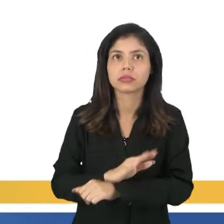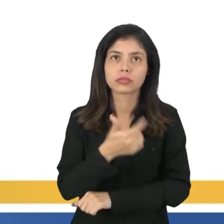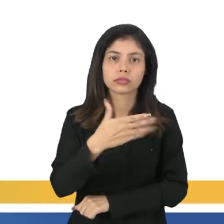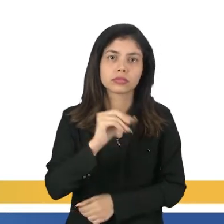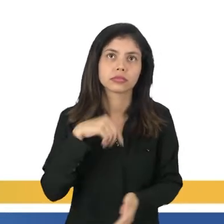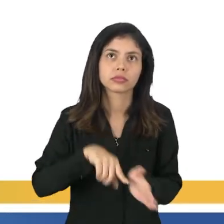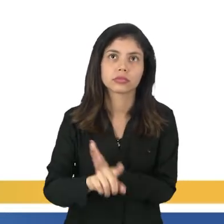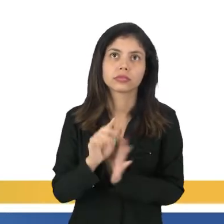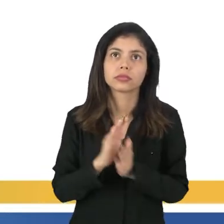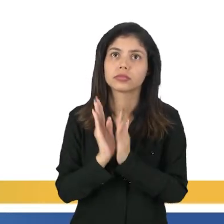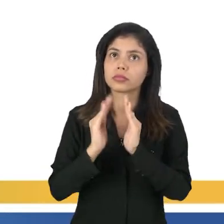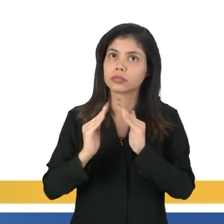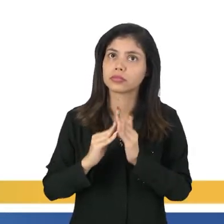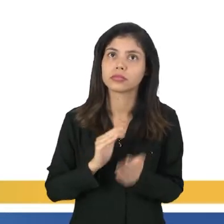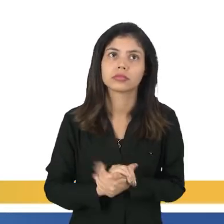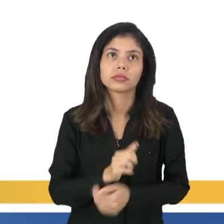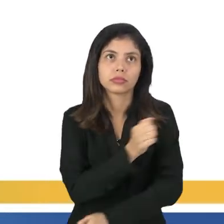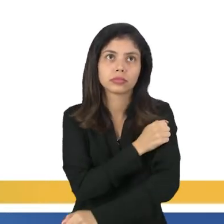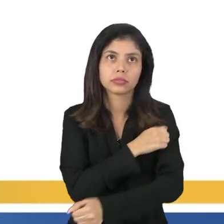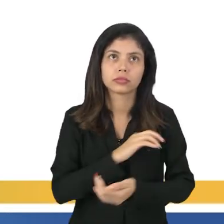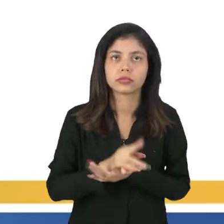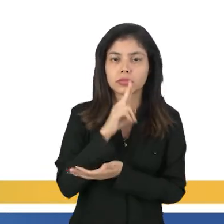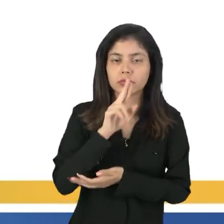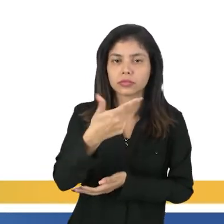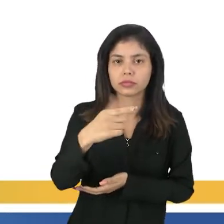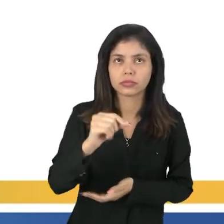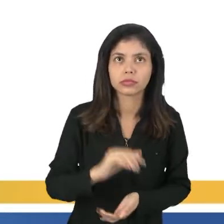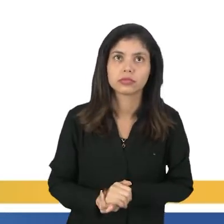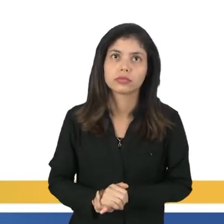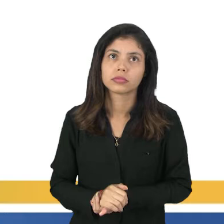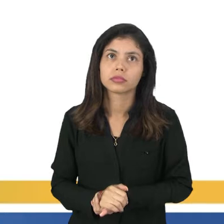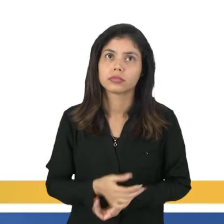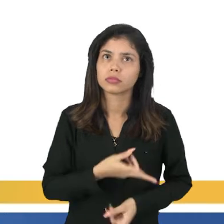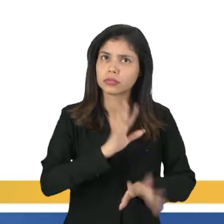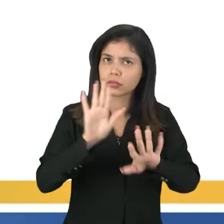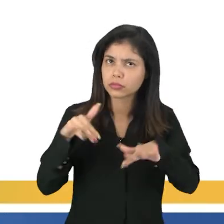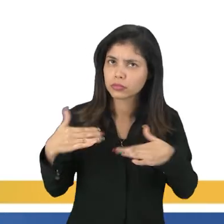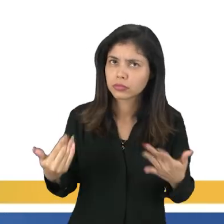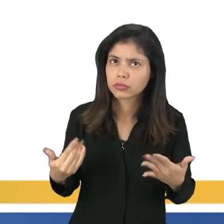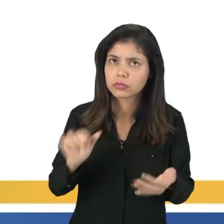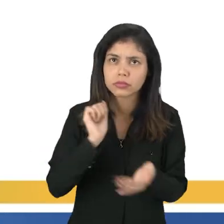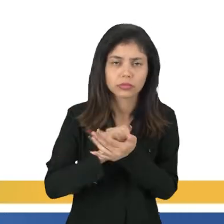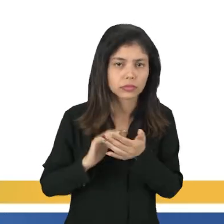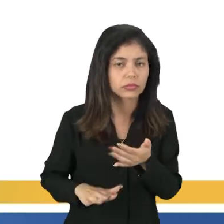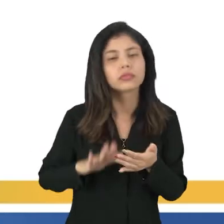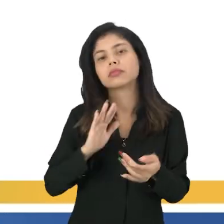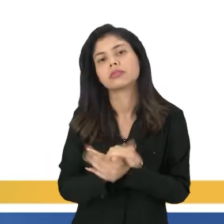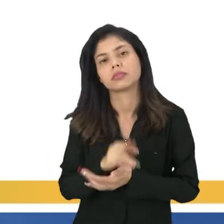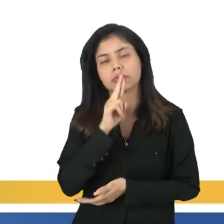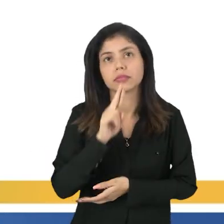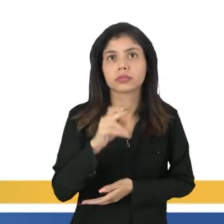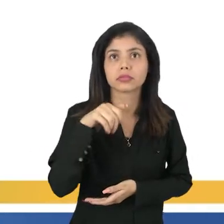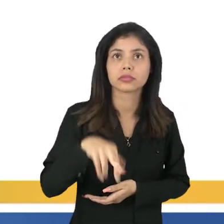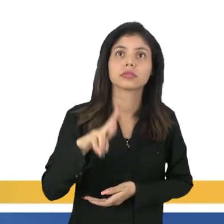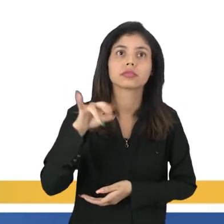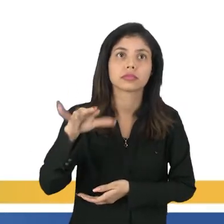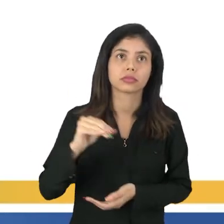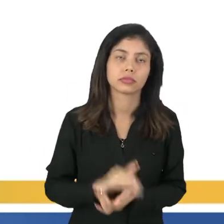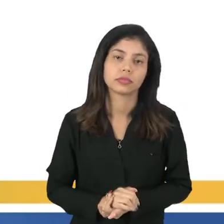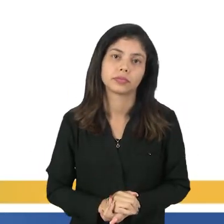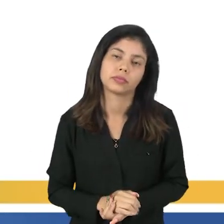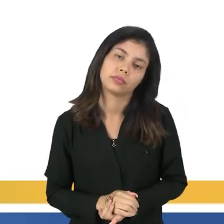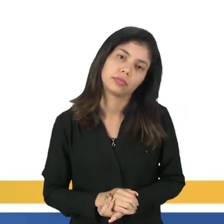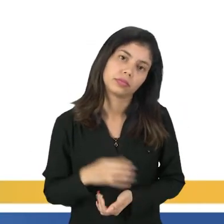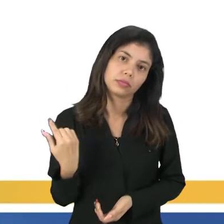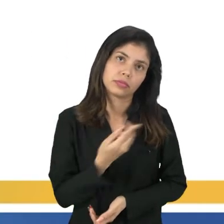20 questões para casa e Maria, sua aluna, resolveu as 20. Qual é o percentual da atividade resolvida por Maria?